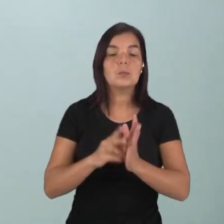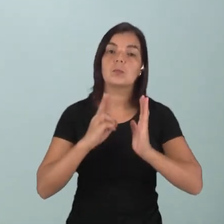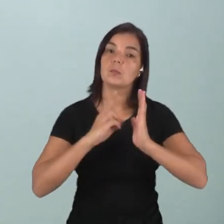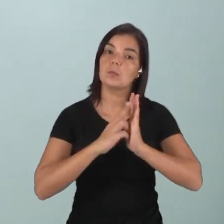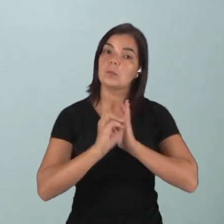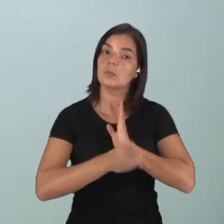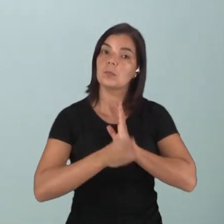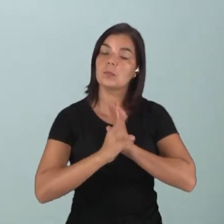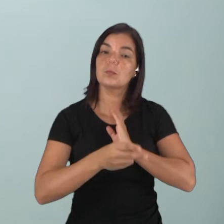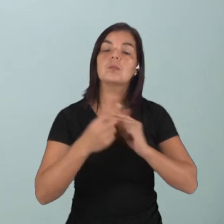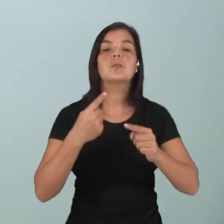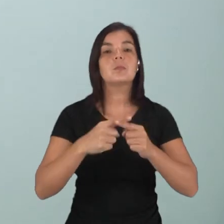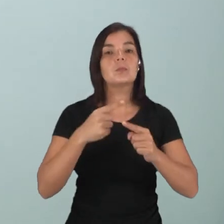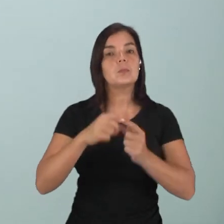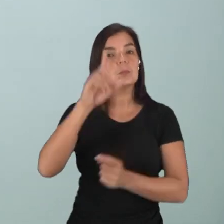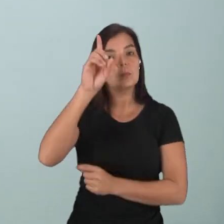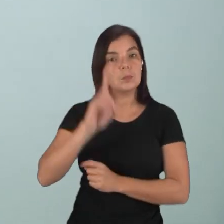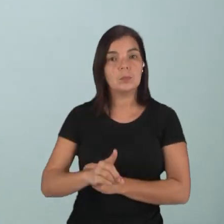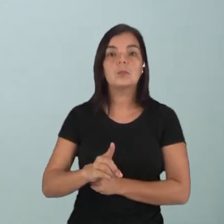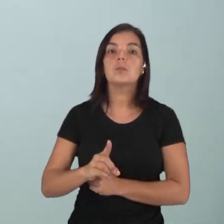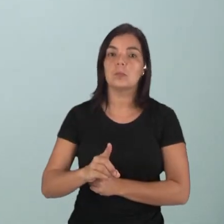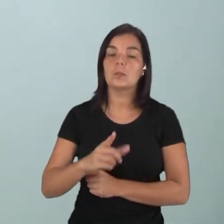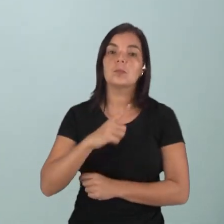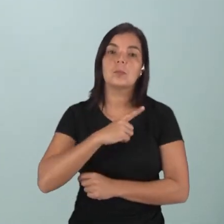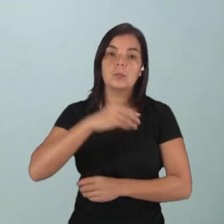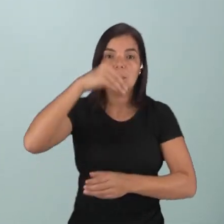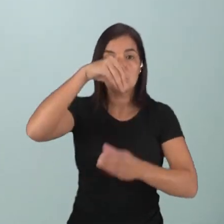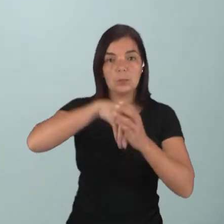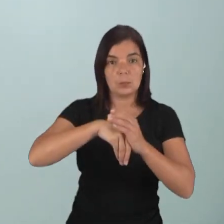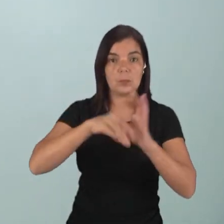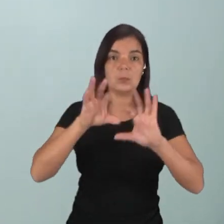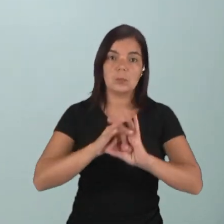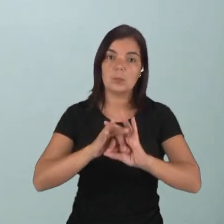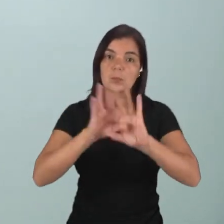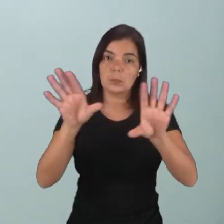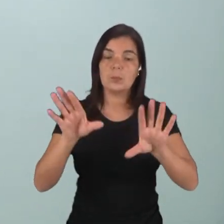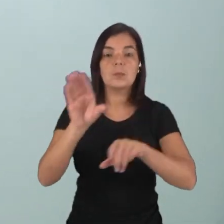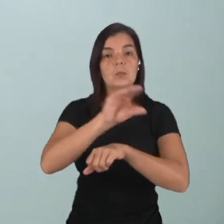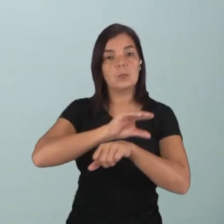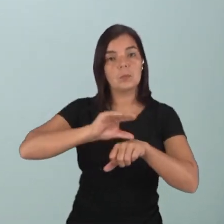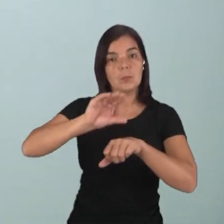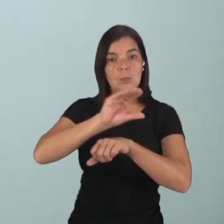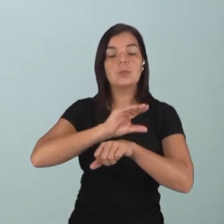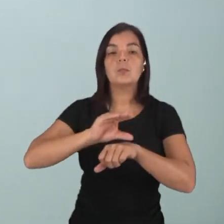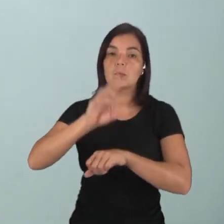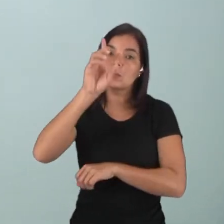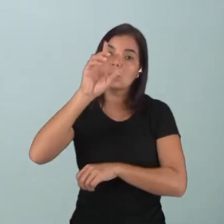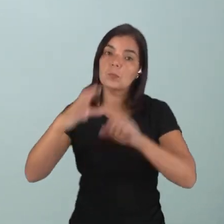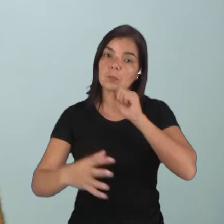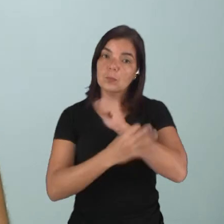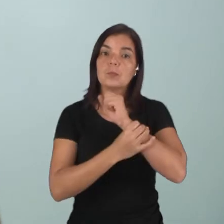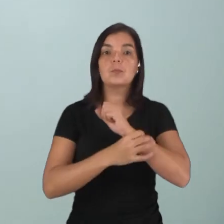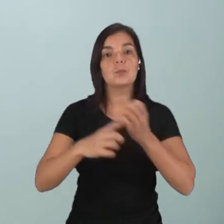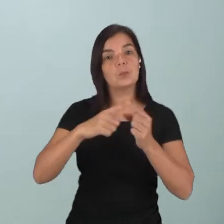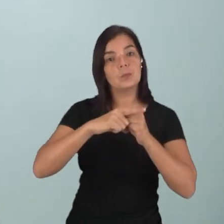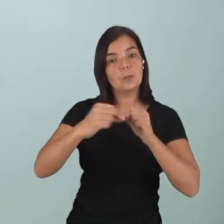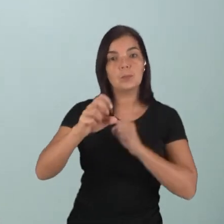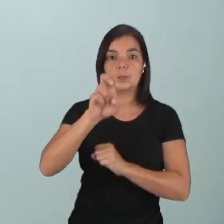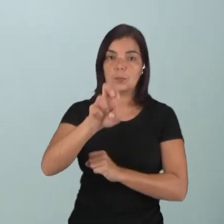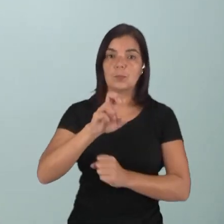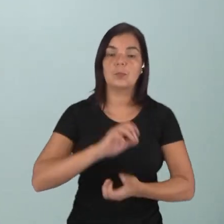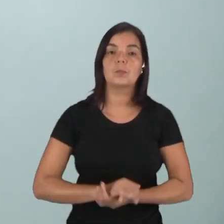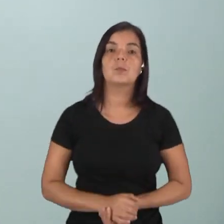que permanecer, porque são direitos adquiridos dentro dessa liberdade que a Constituição nos garante no artigo 5º,